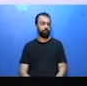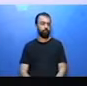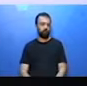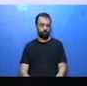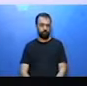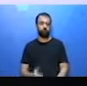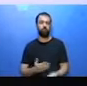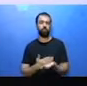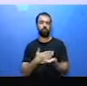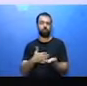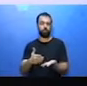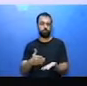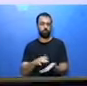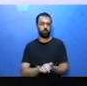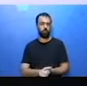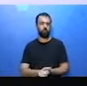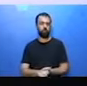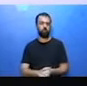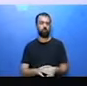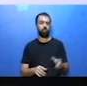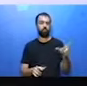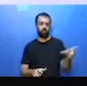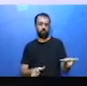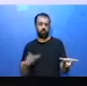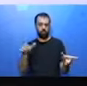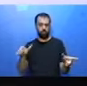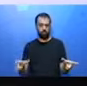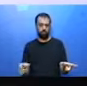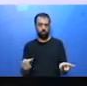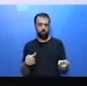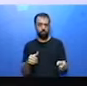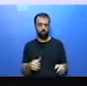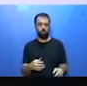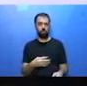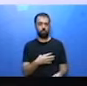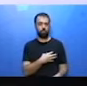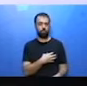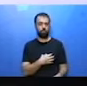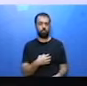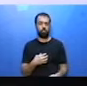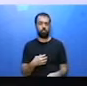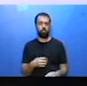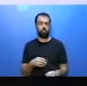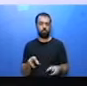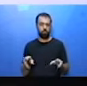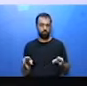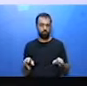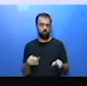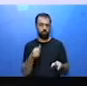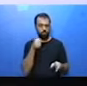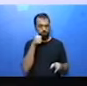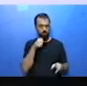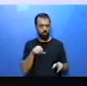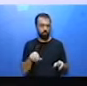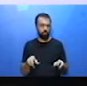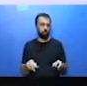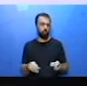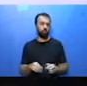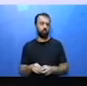vamos começar a paula e a patrícia são irmãs gêmeas aniversário